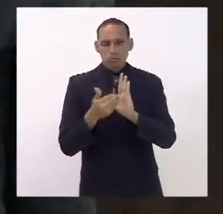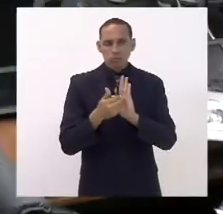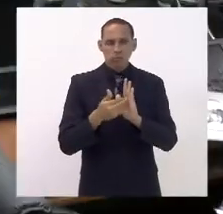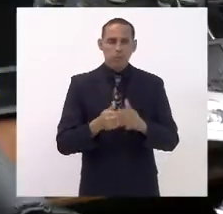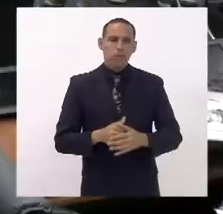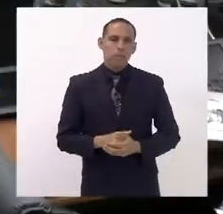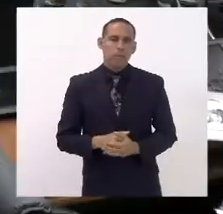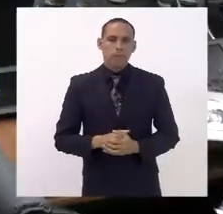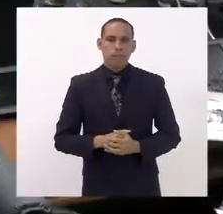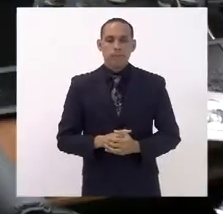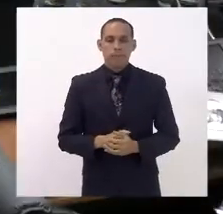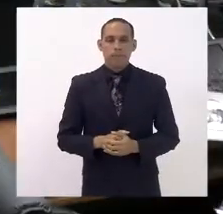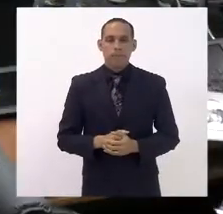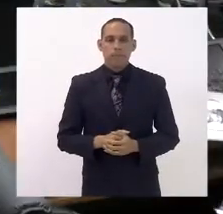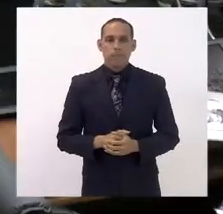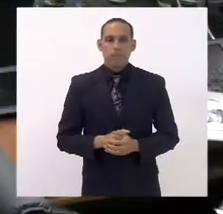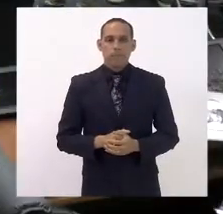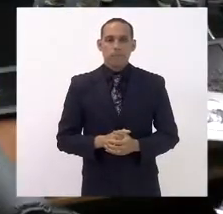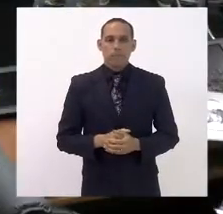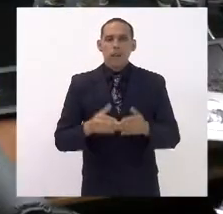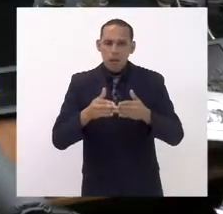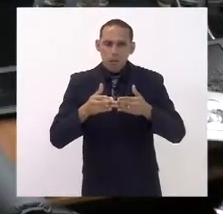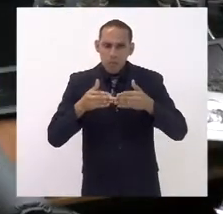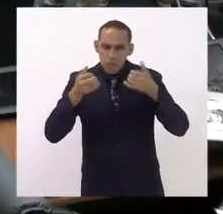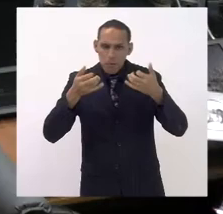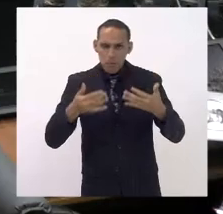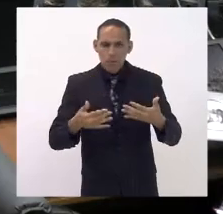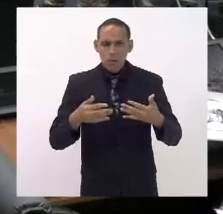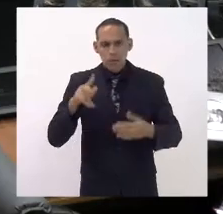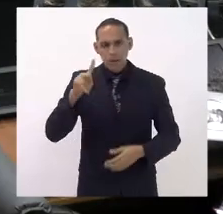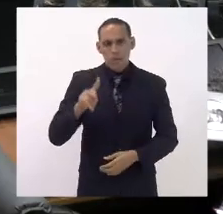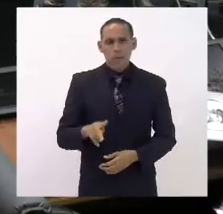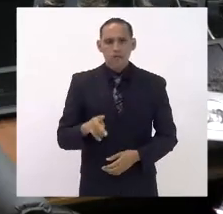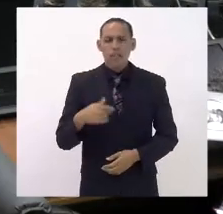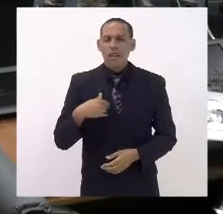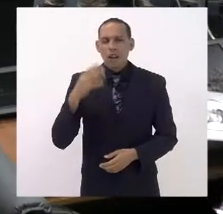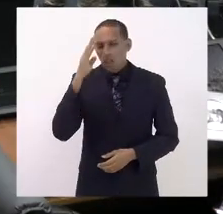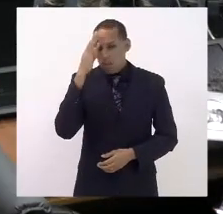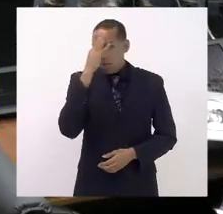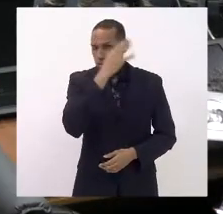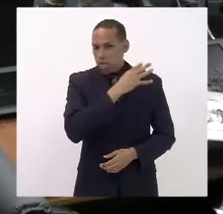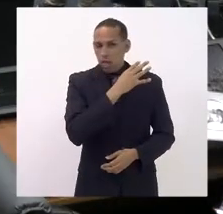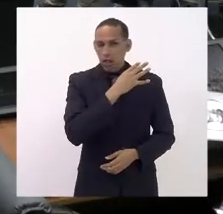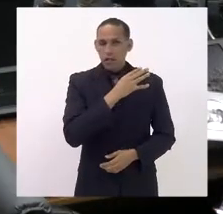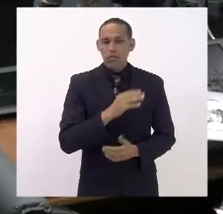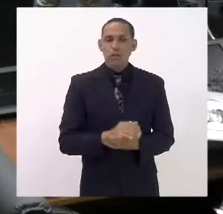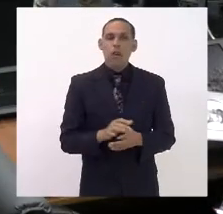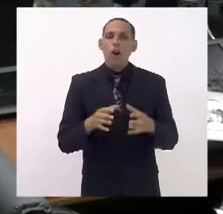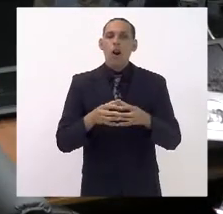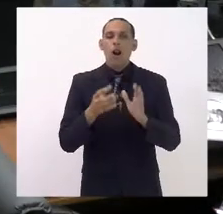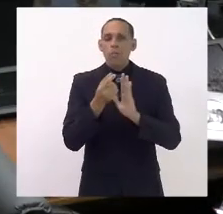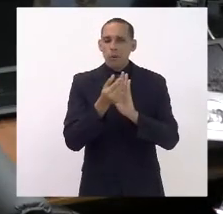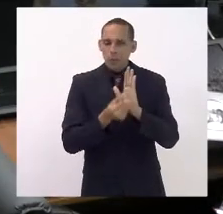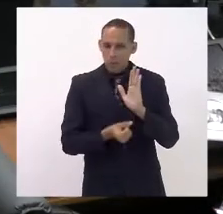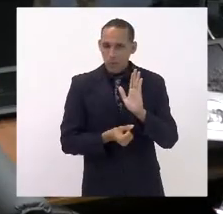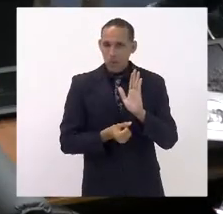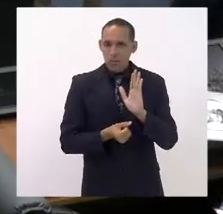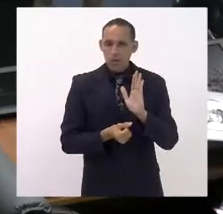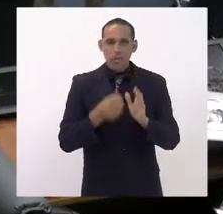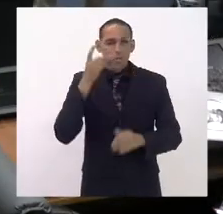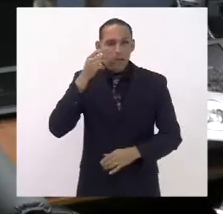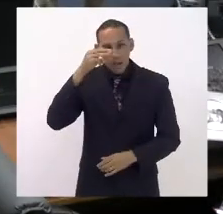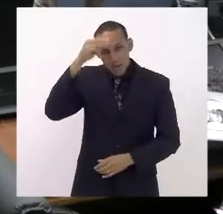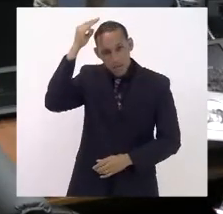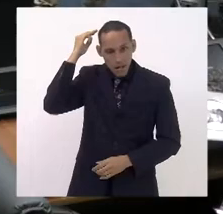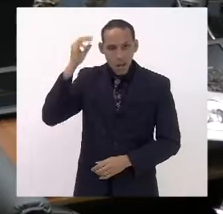emendas. Questão de ordem, presidente. Eu me distraí. Pela Comissão de Orçamento, tá. Deputado Márcio Pacheco,